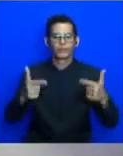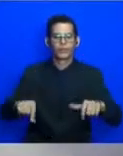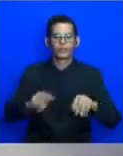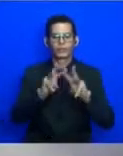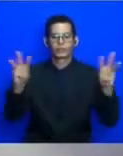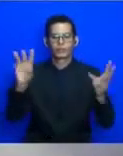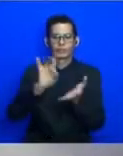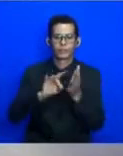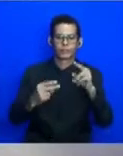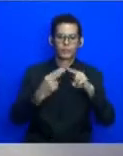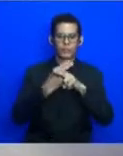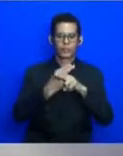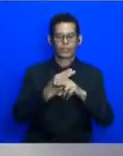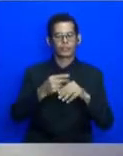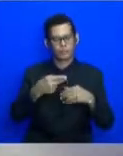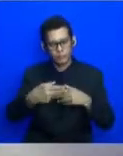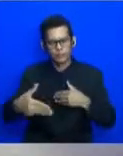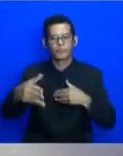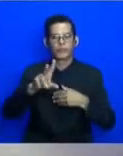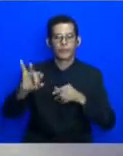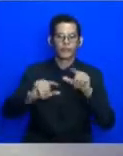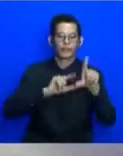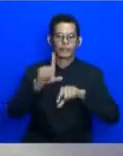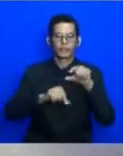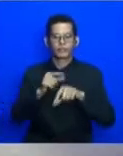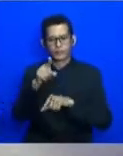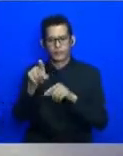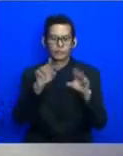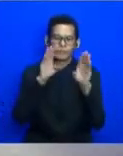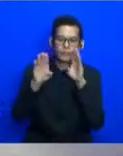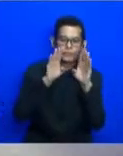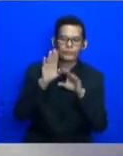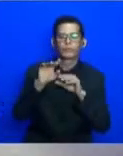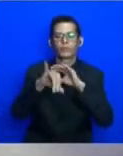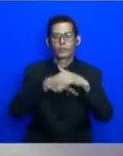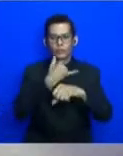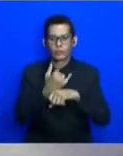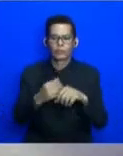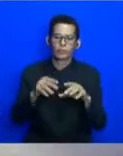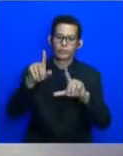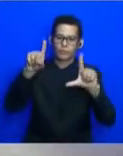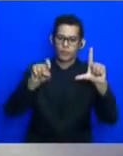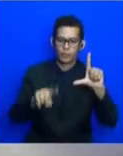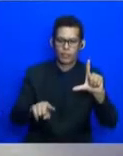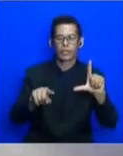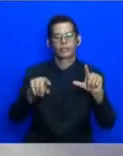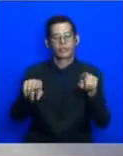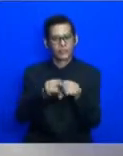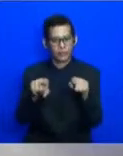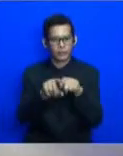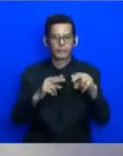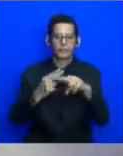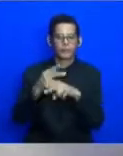Caixa. Os próximos sorteios da noite você pode acompanhar pelo Facebook e YouTube da Caixa e também da Rede TV, com a